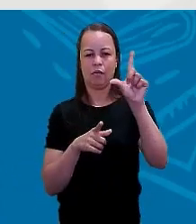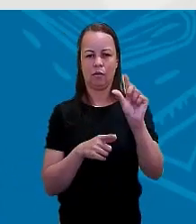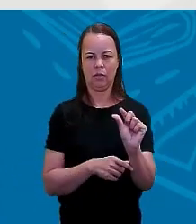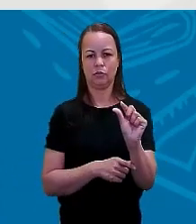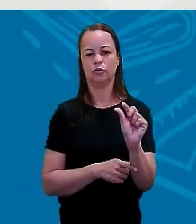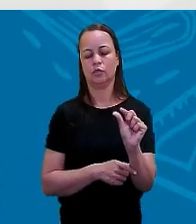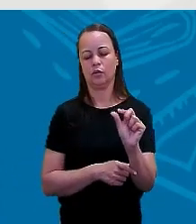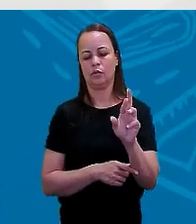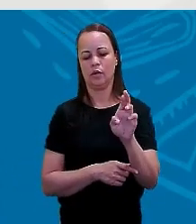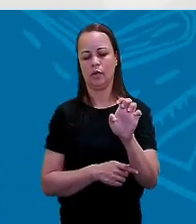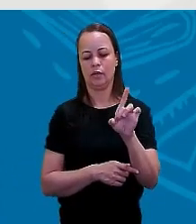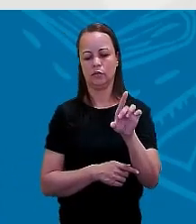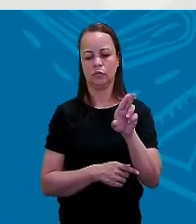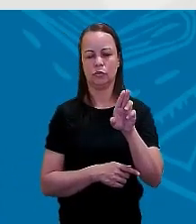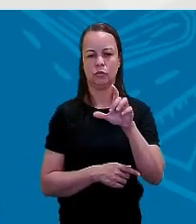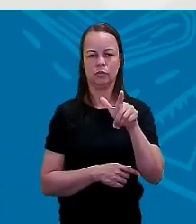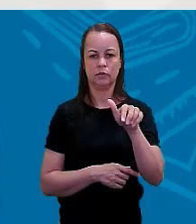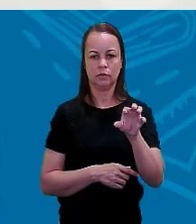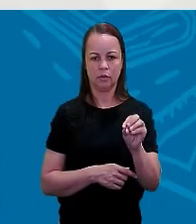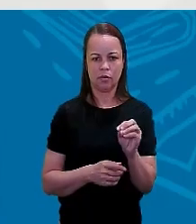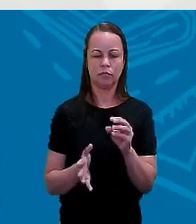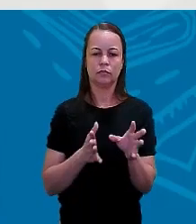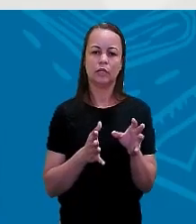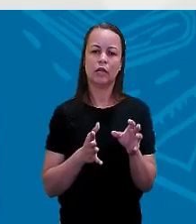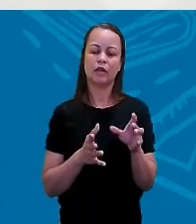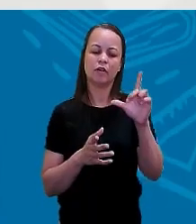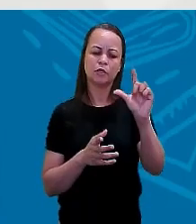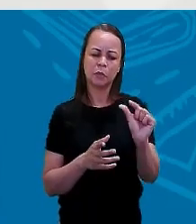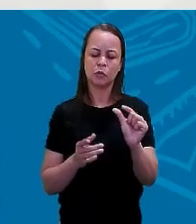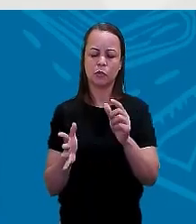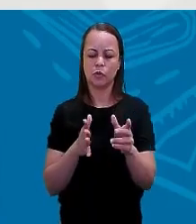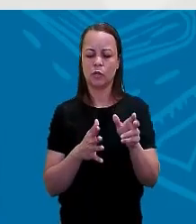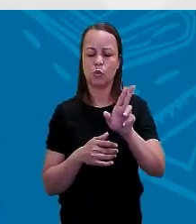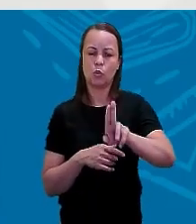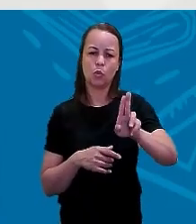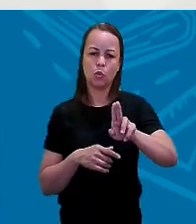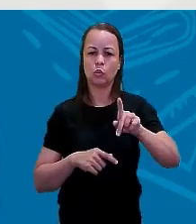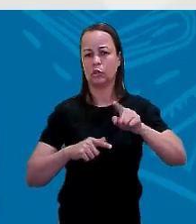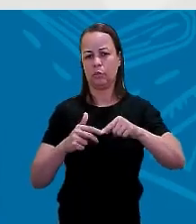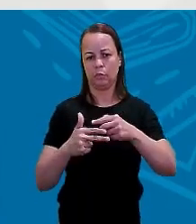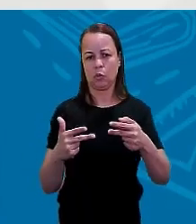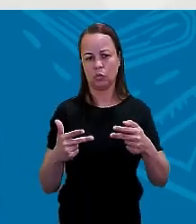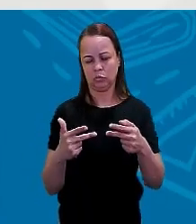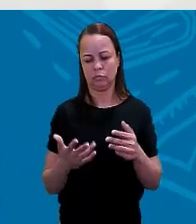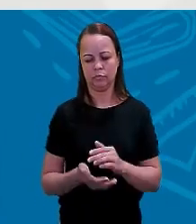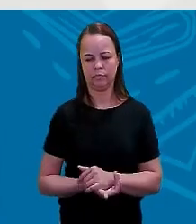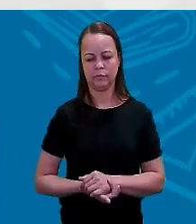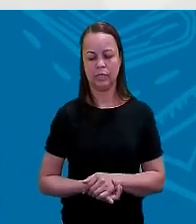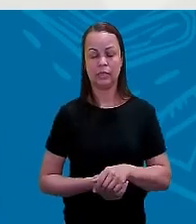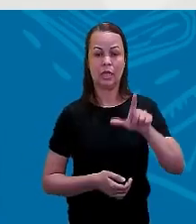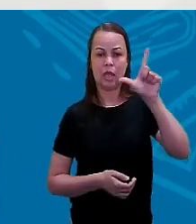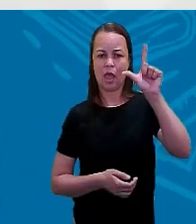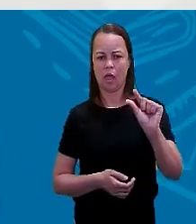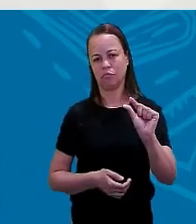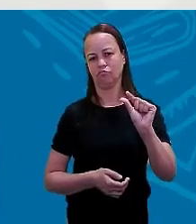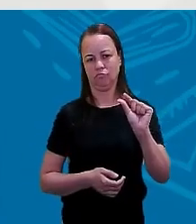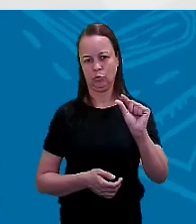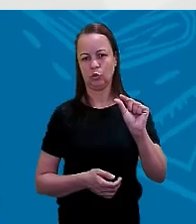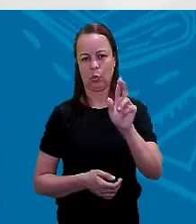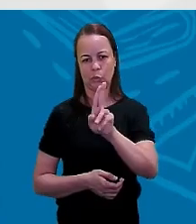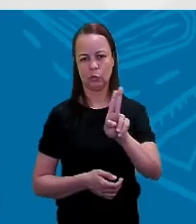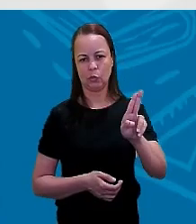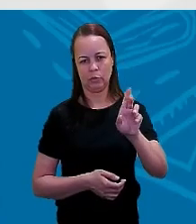em diminuir o uso de determinados produtos. O próprio nome já sugere, né? Redução. Então eu